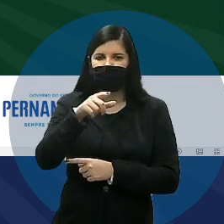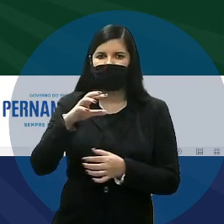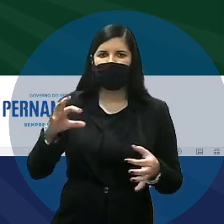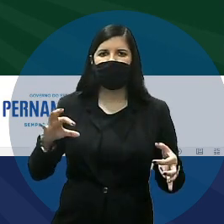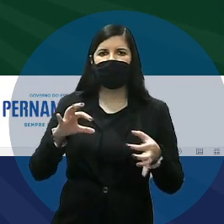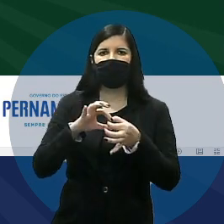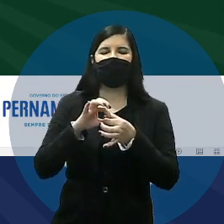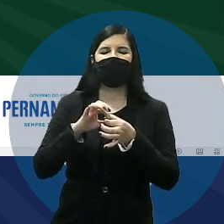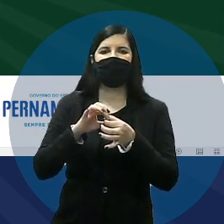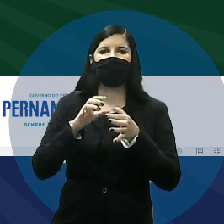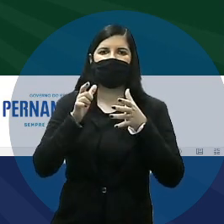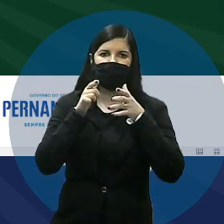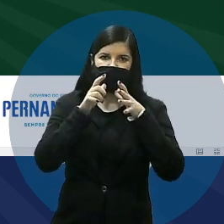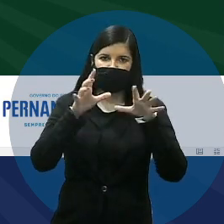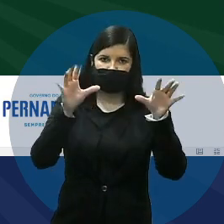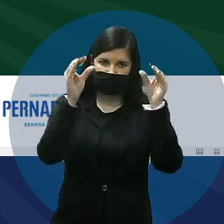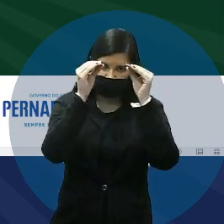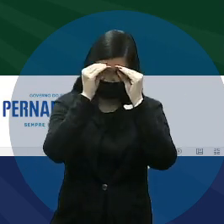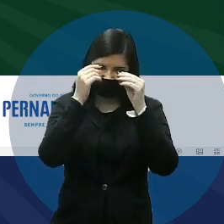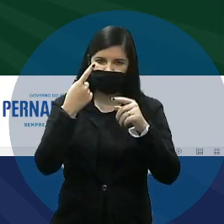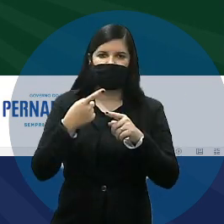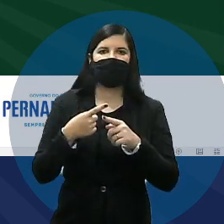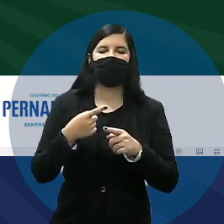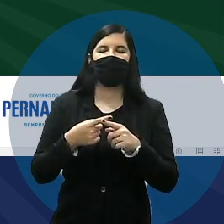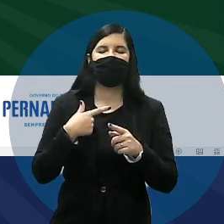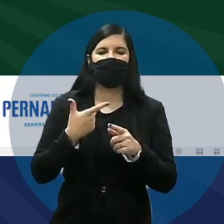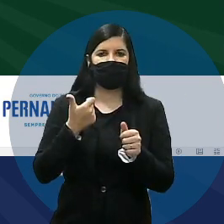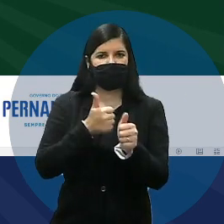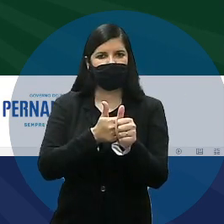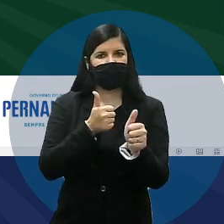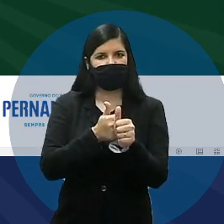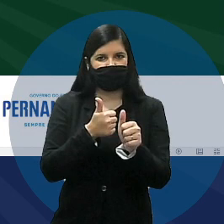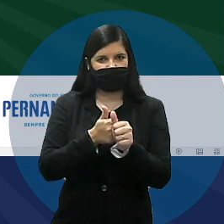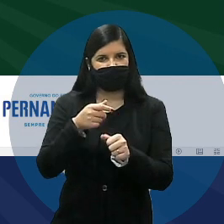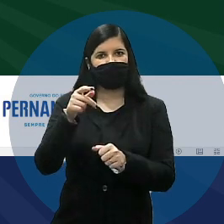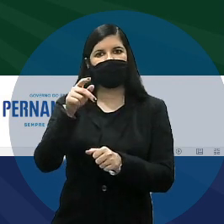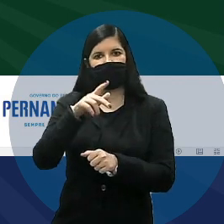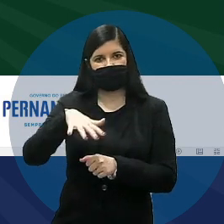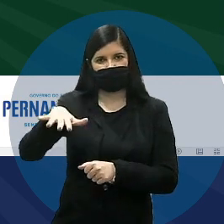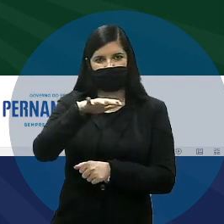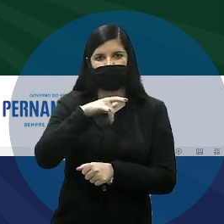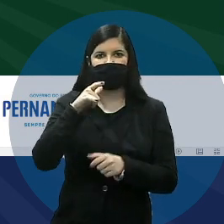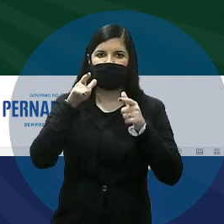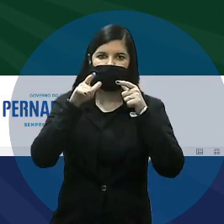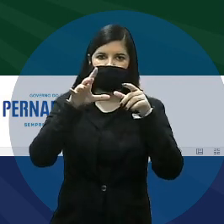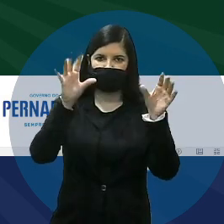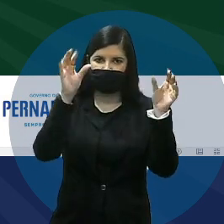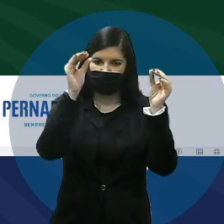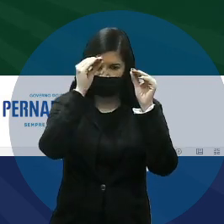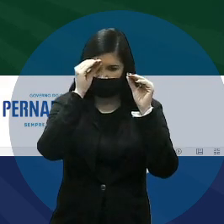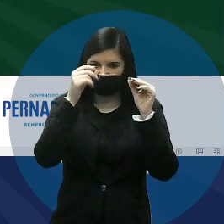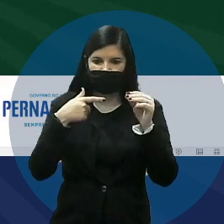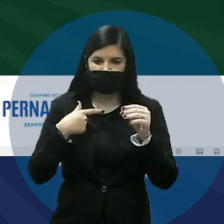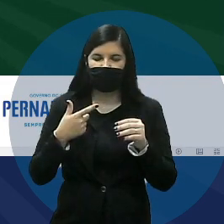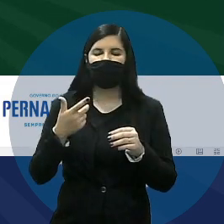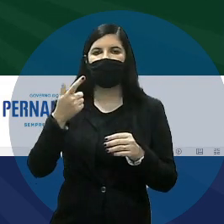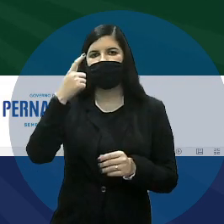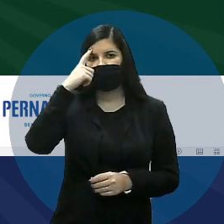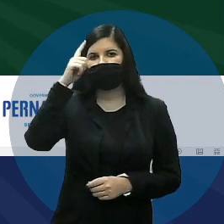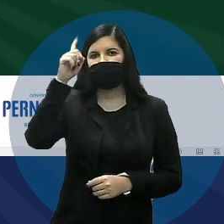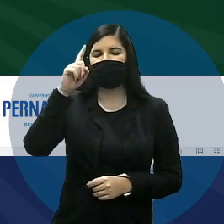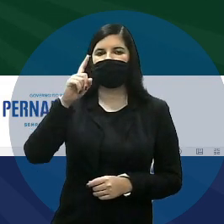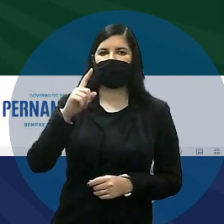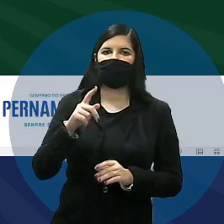Linguagens, porque eu tenho uma aproximação muito grande com o professor de linguagem, já tinha isso na cabeça, essa ideia do